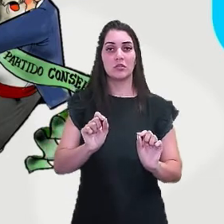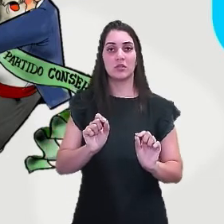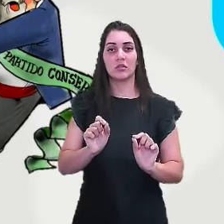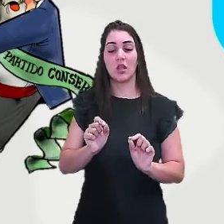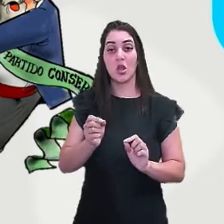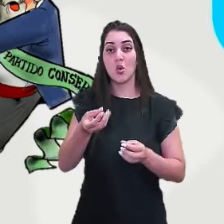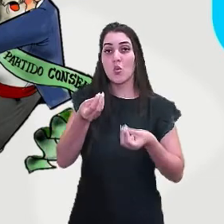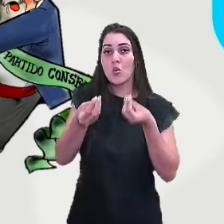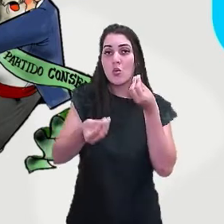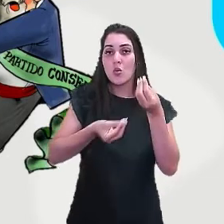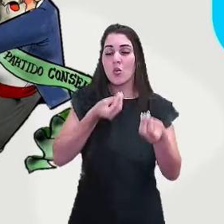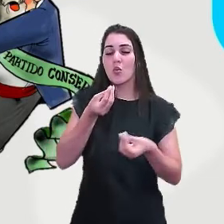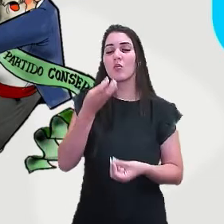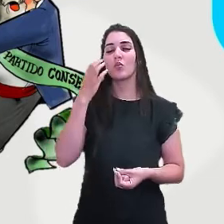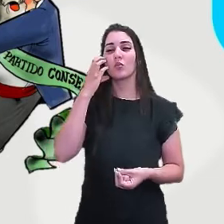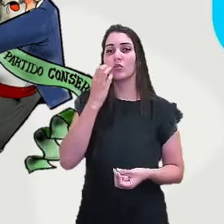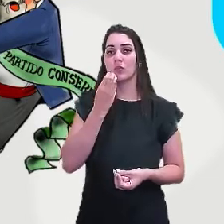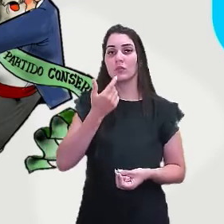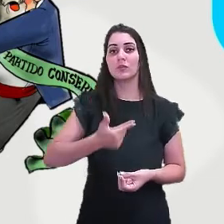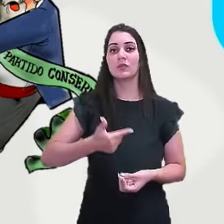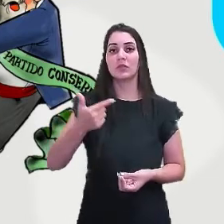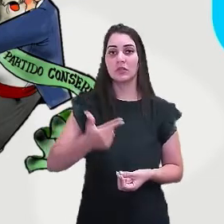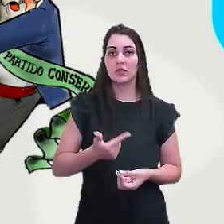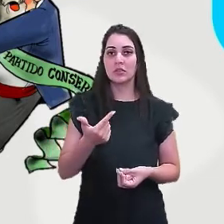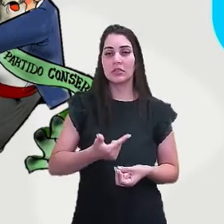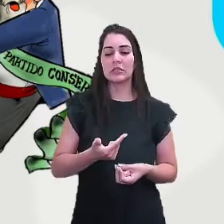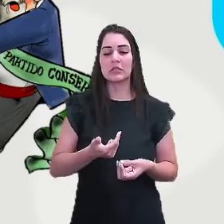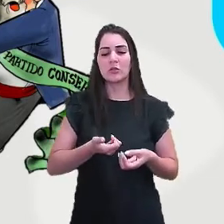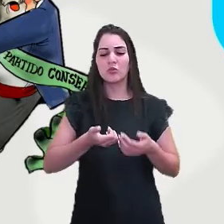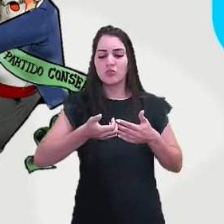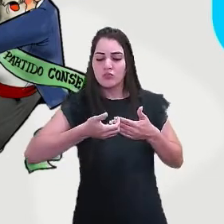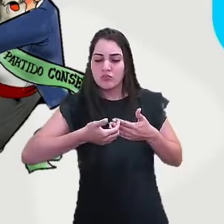ao modo como Dom Pedro II